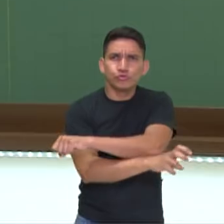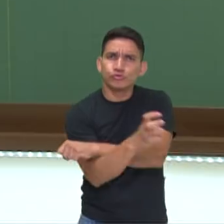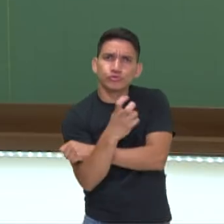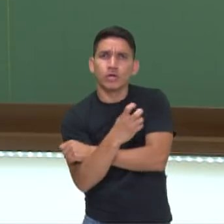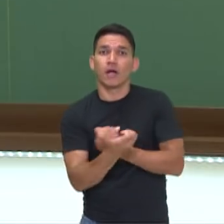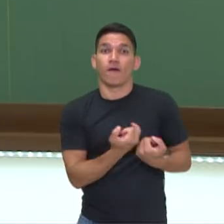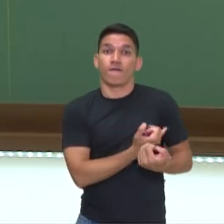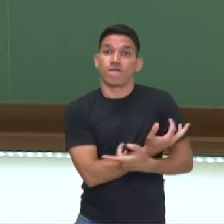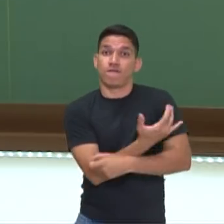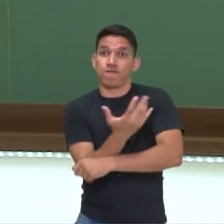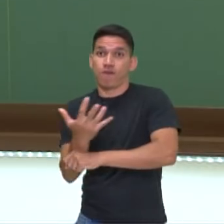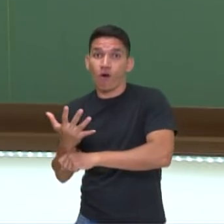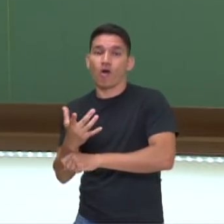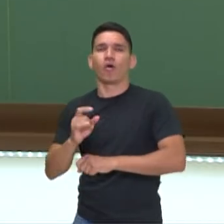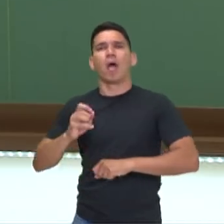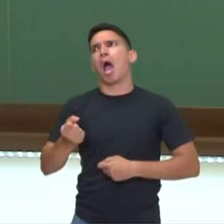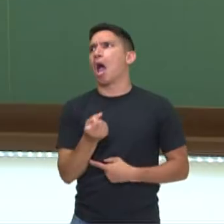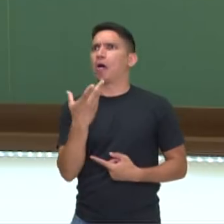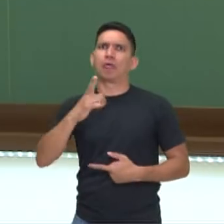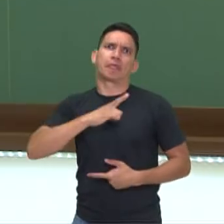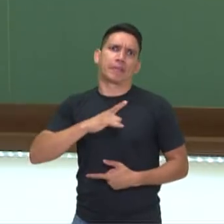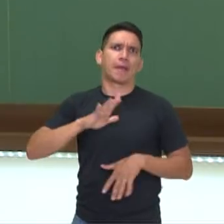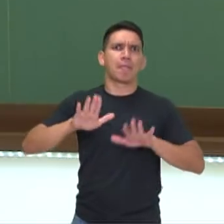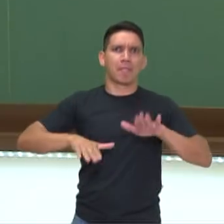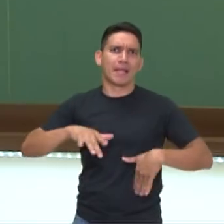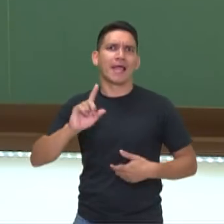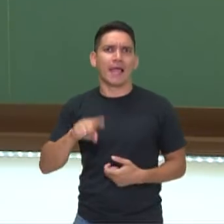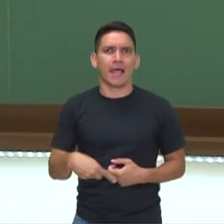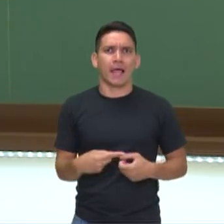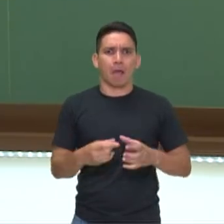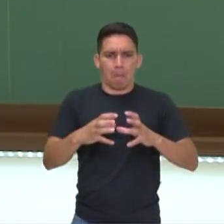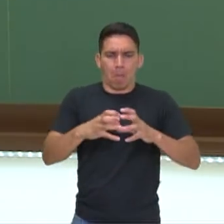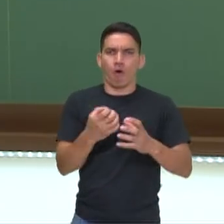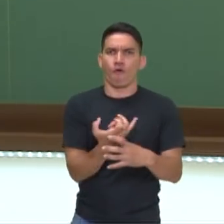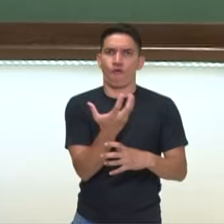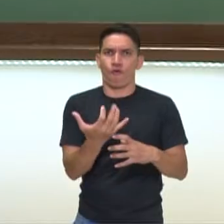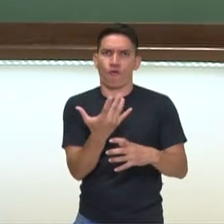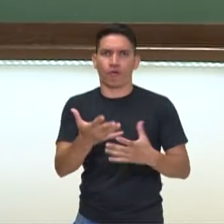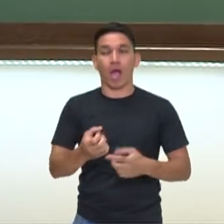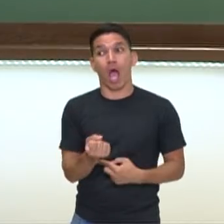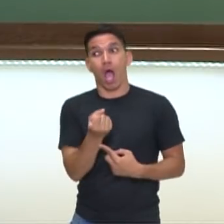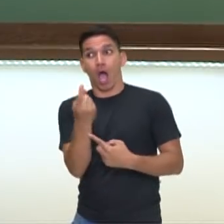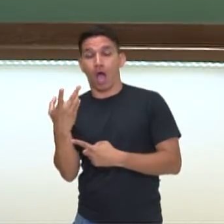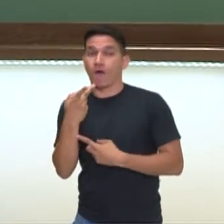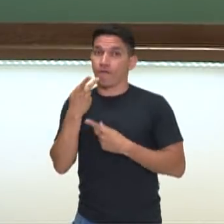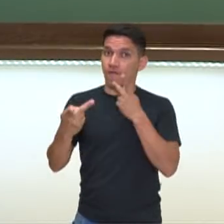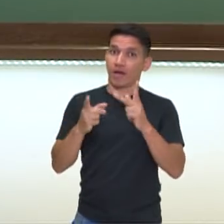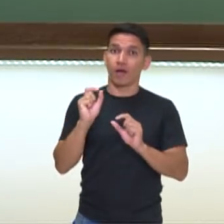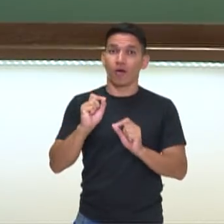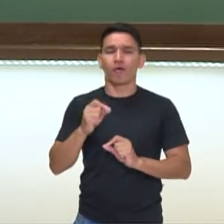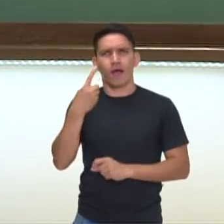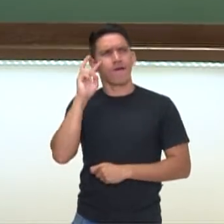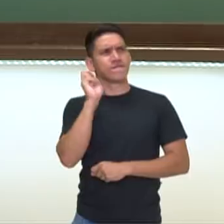em alguns casos, é uma bola de fogo ou uma serpente de fogo. Contam alguns antigos que viam nas florestas